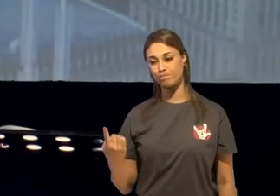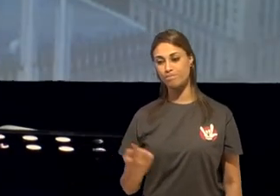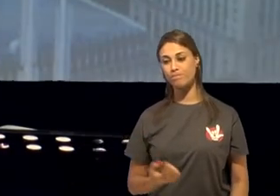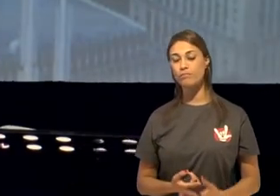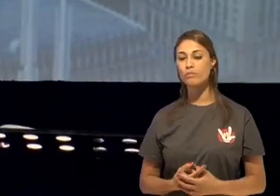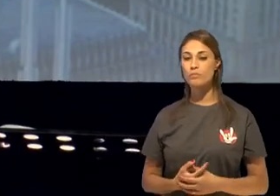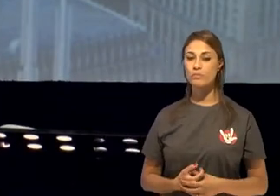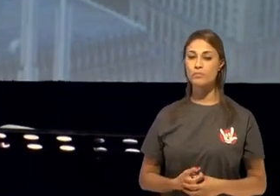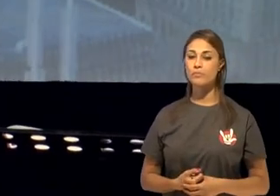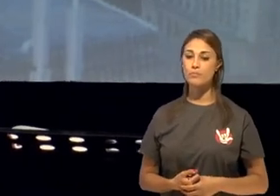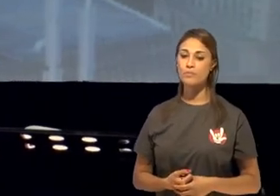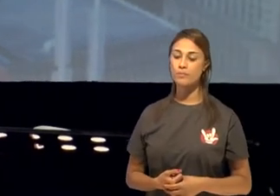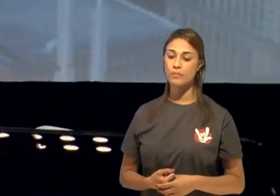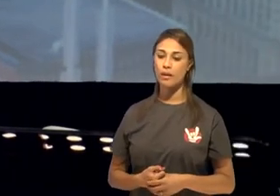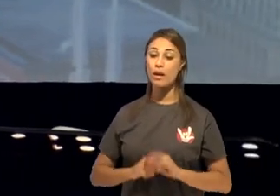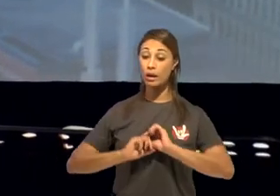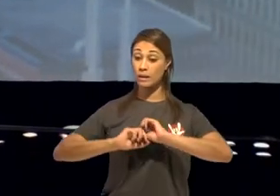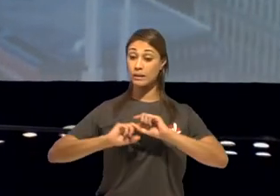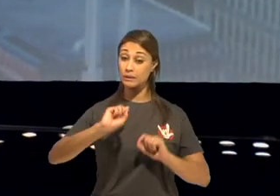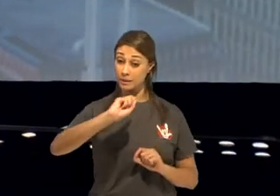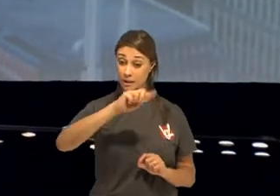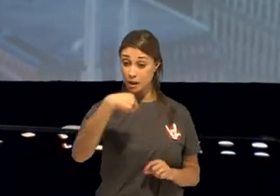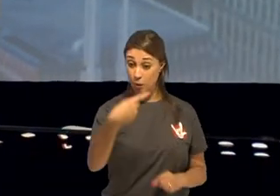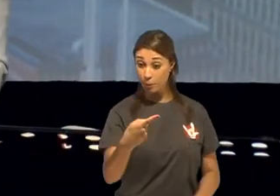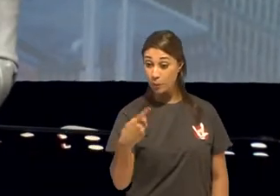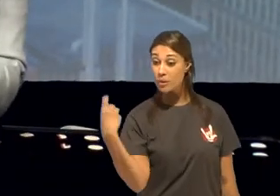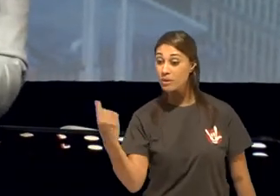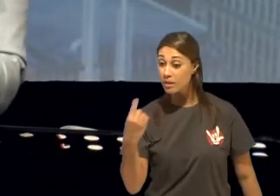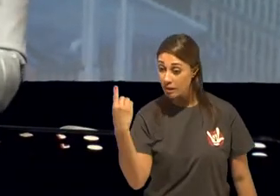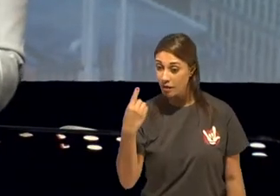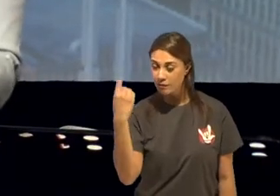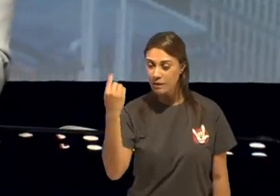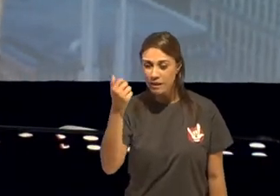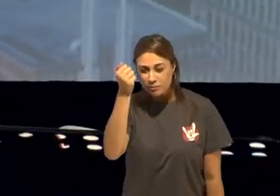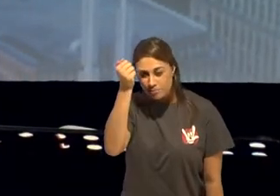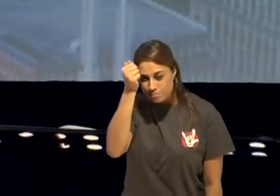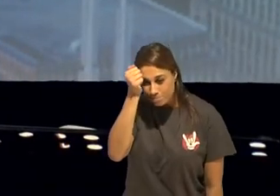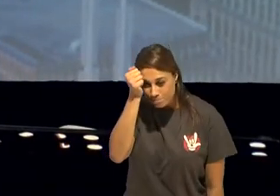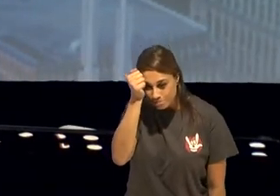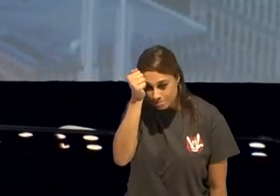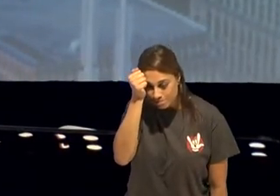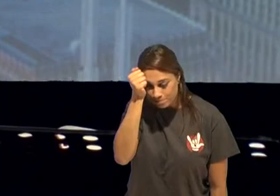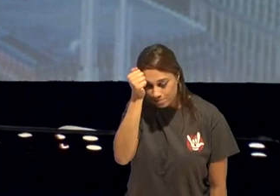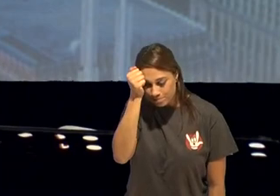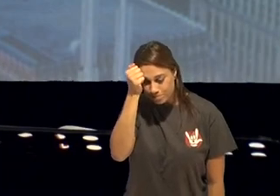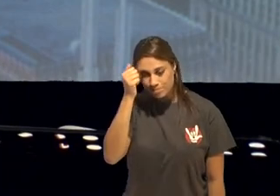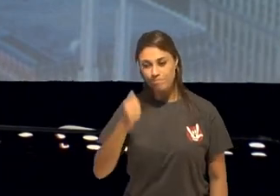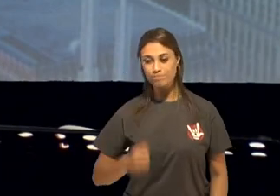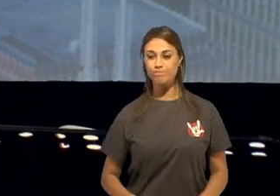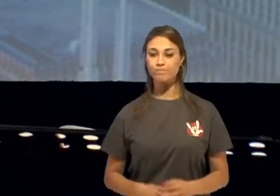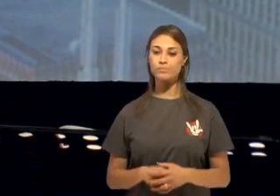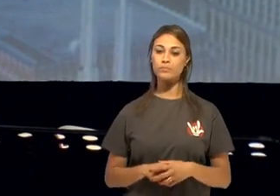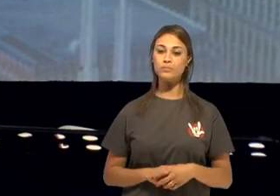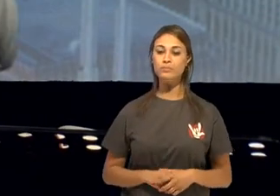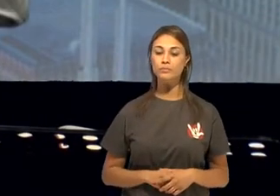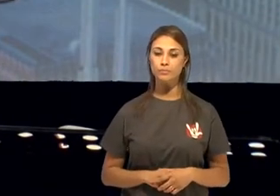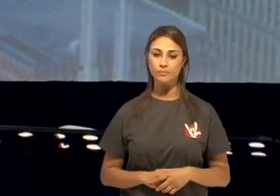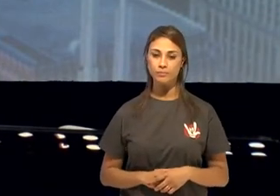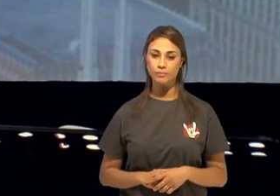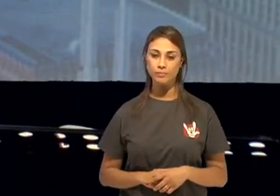Só que depois que Davi entra num projeto de remissão, e um dos